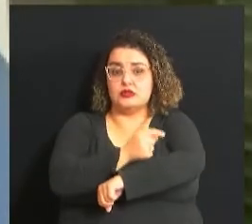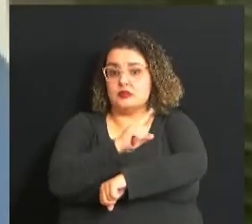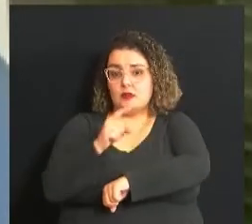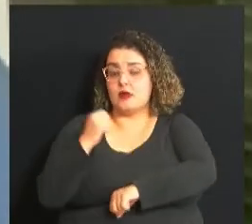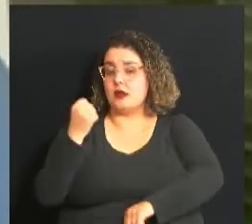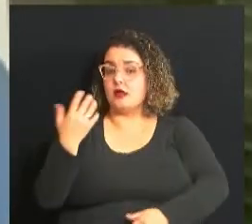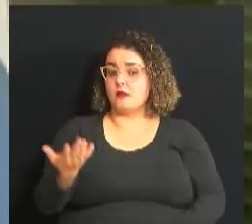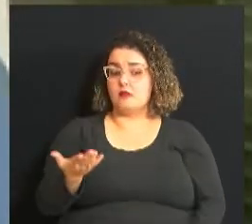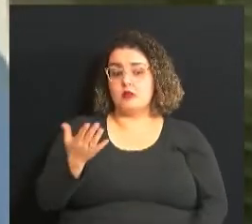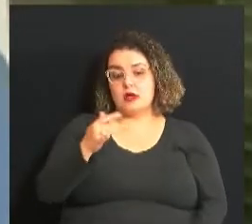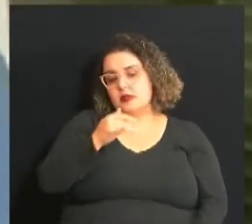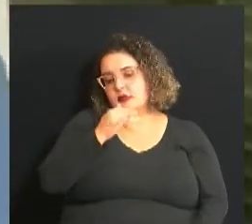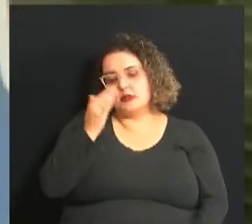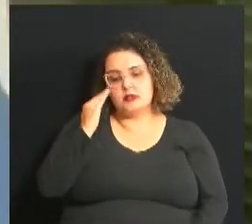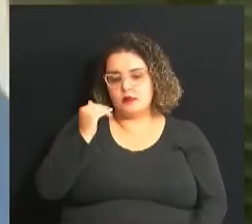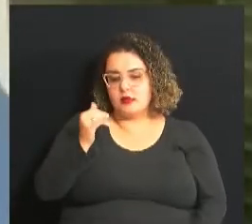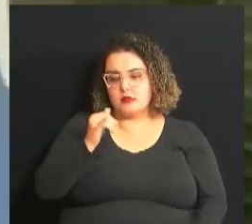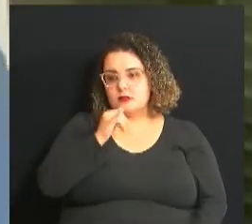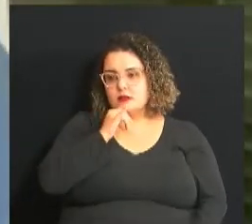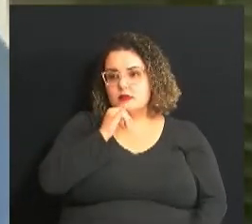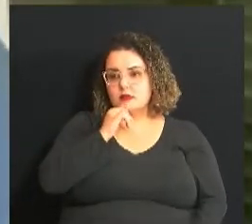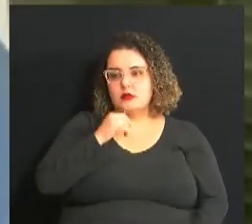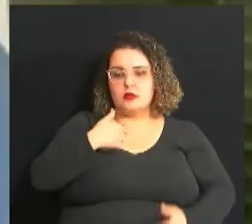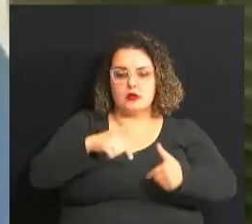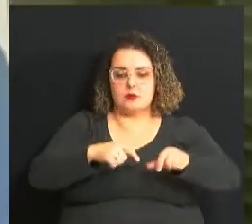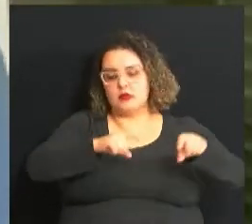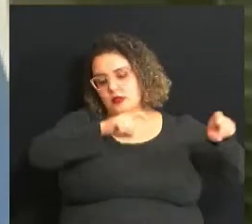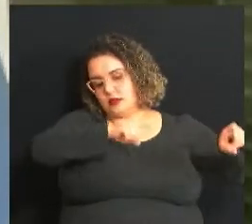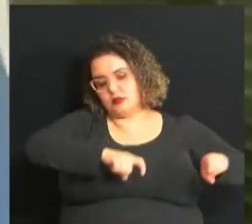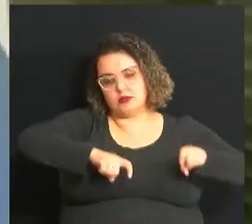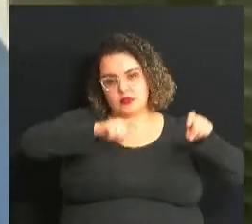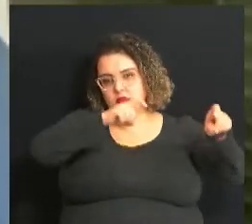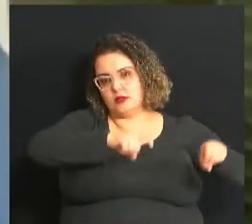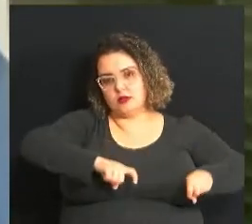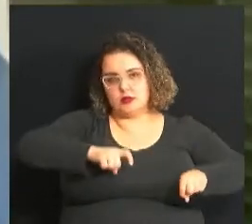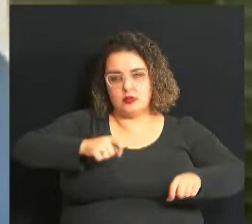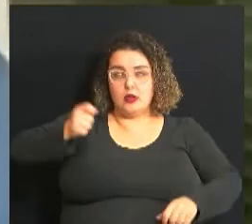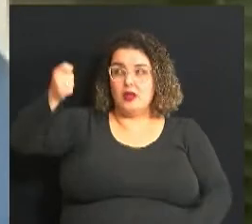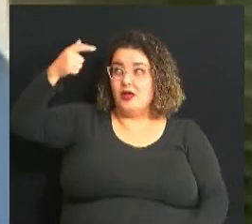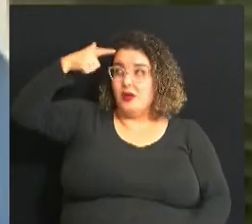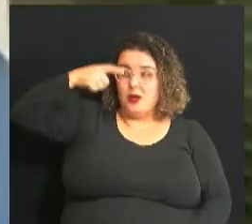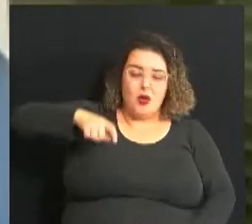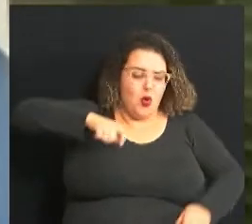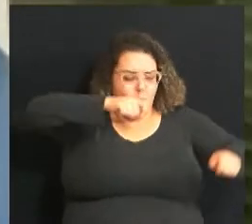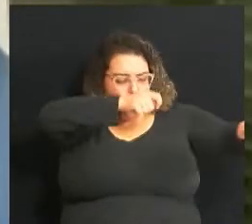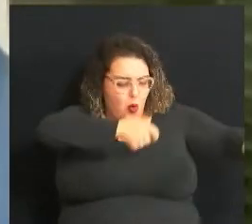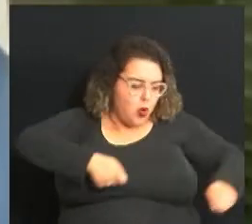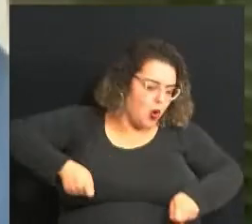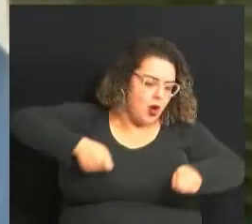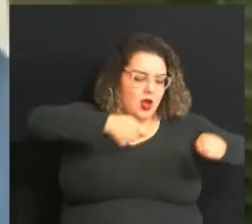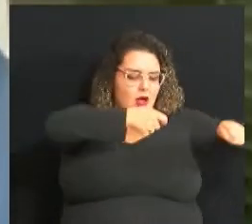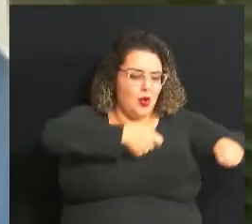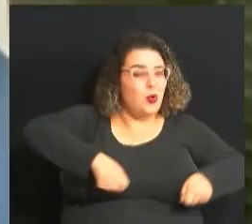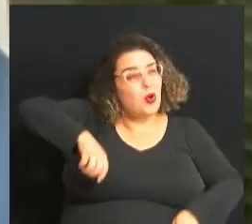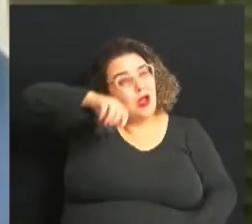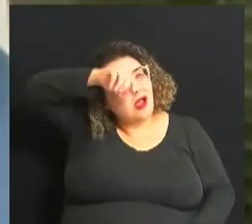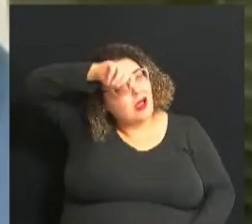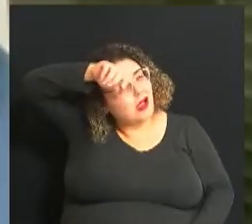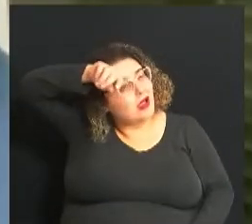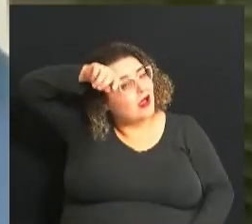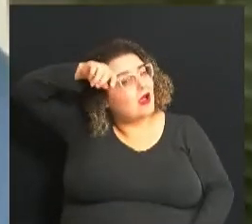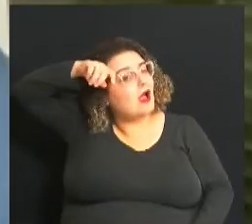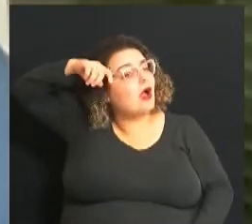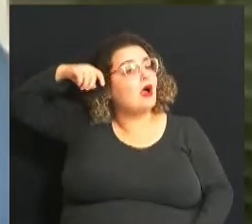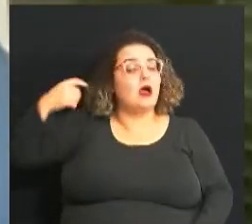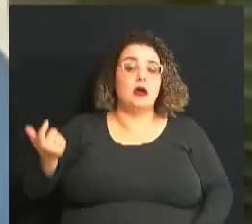sabe, por exemplo, que trabalha na roça, fica abaixo do sol o dia inteiro, né? Ele pode ter câncer, por exemplo, de